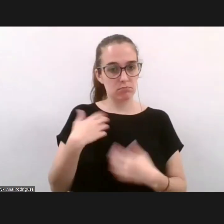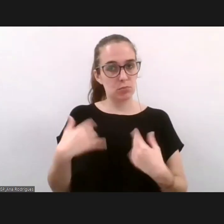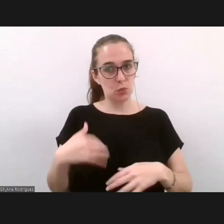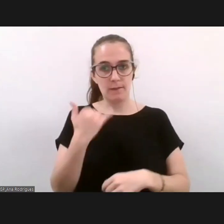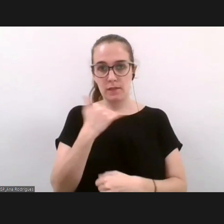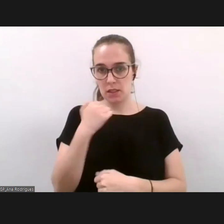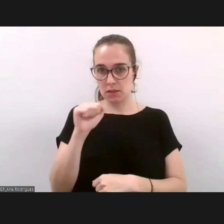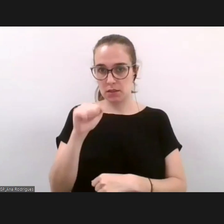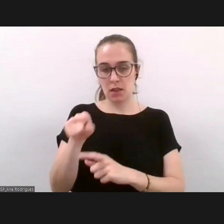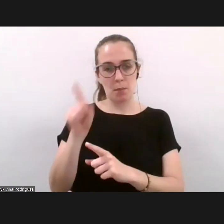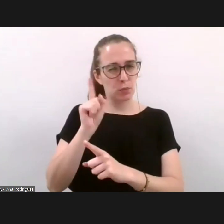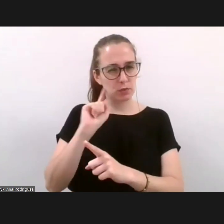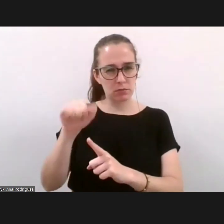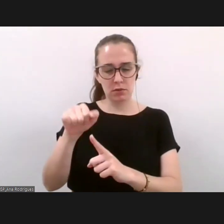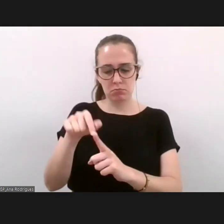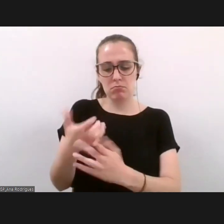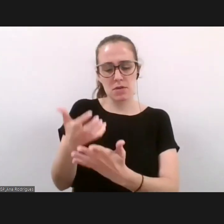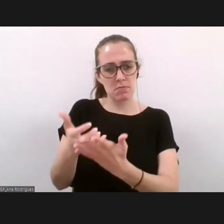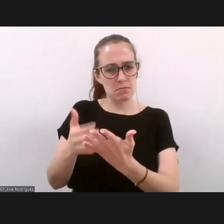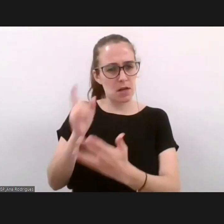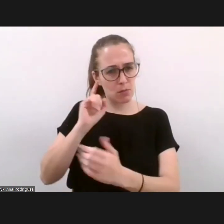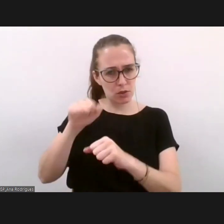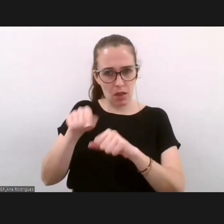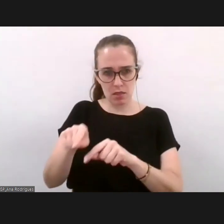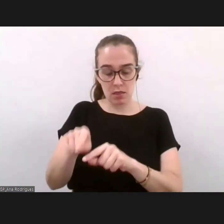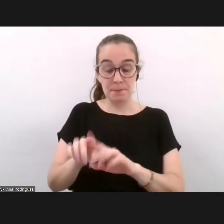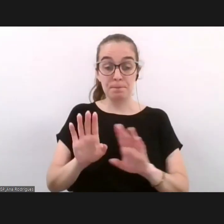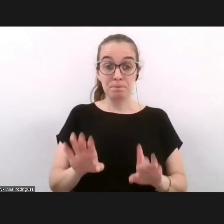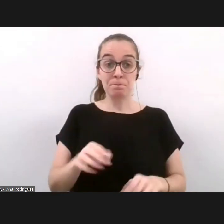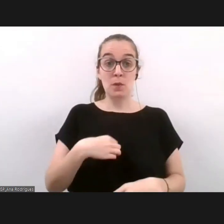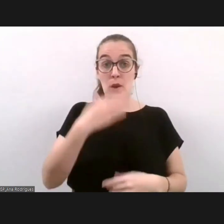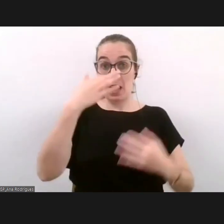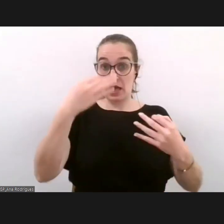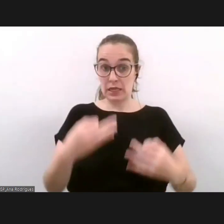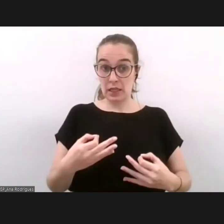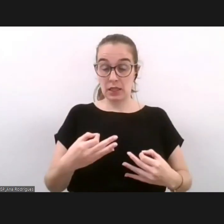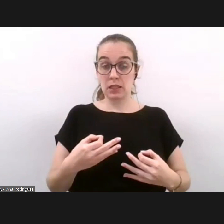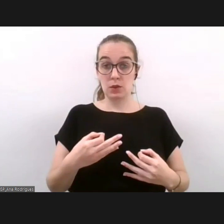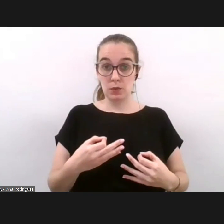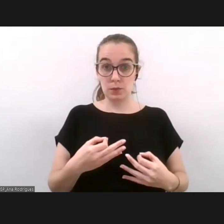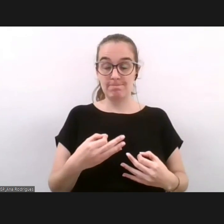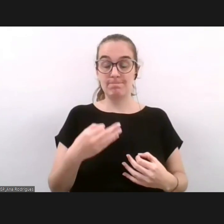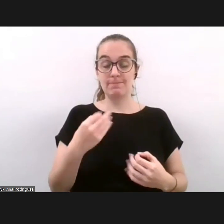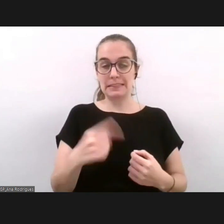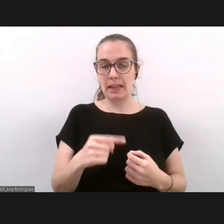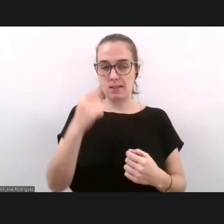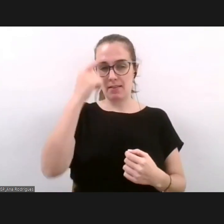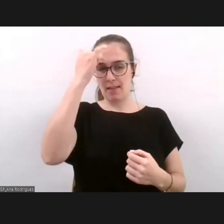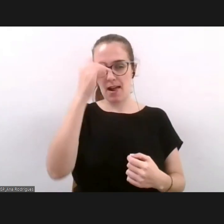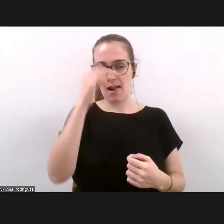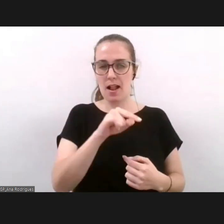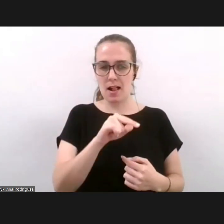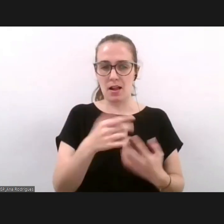feliz, importante e relevante, creio que fica-nos esta interpelação de quais são